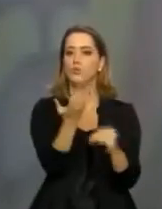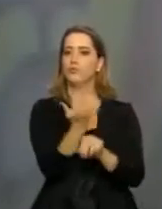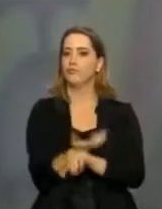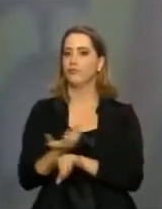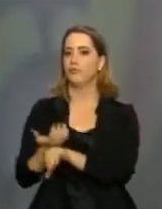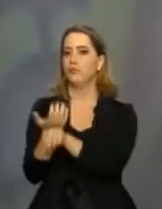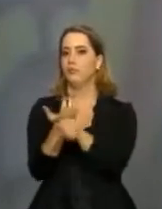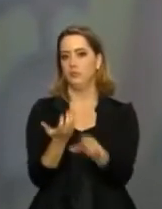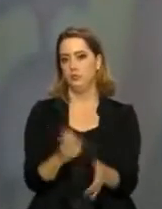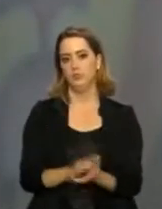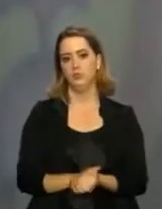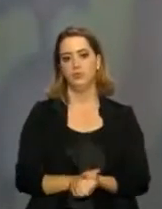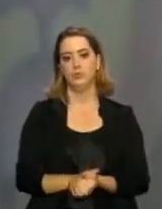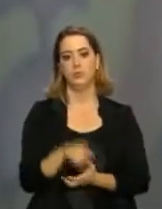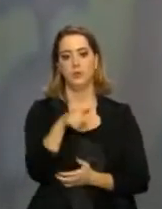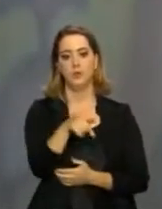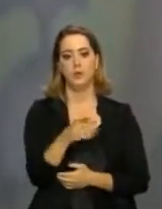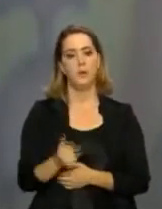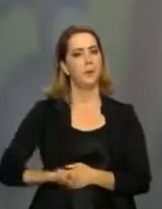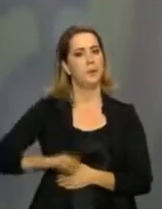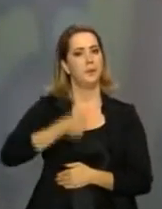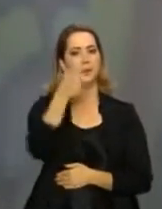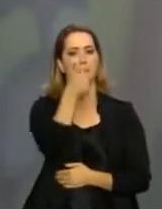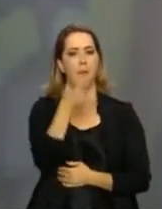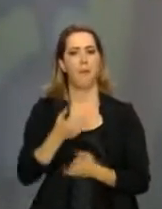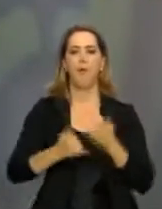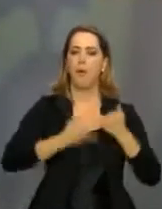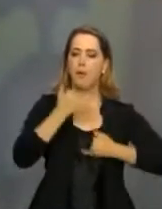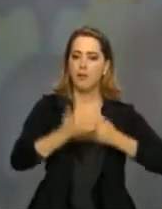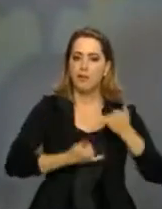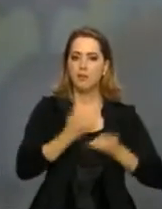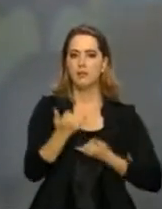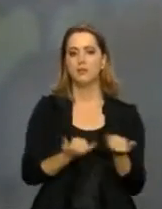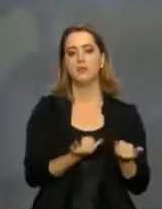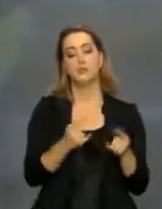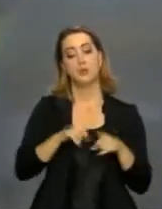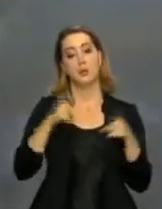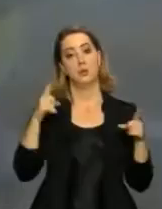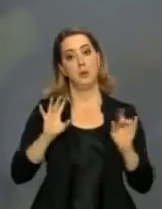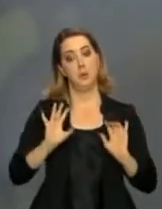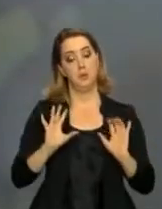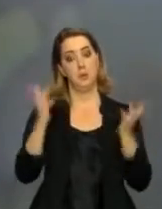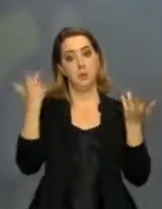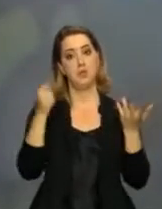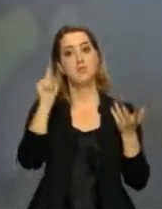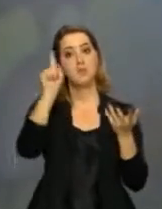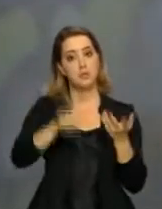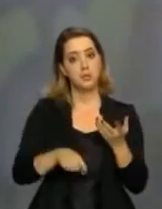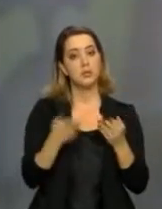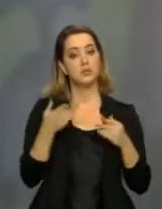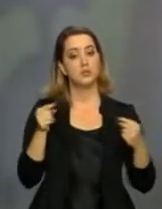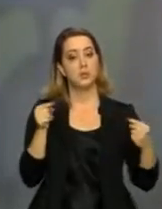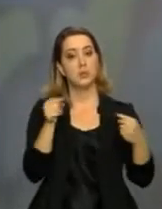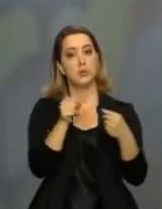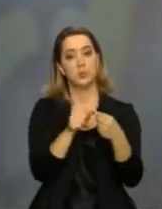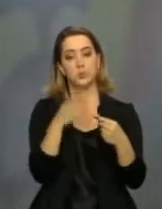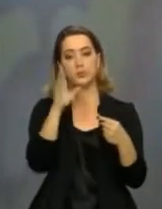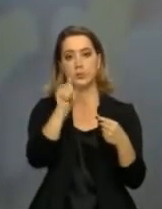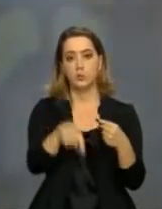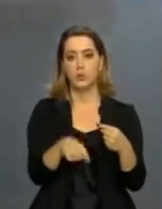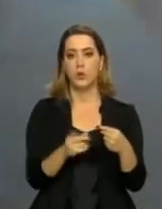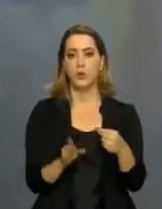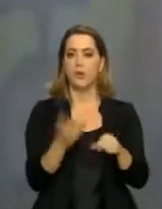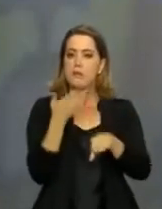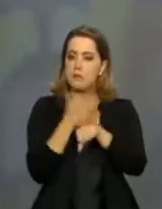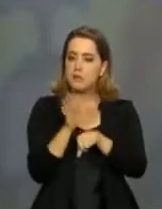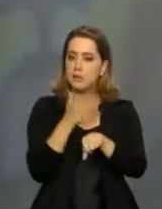Para dar esse caráter também mais lúdico, né, para o evento, embora o evento seja um evento que tenha a finalidade de fazer uma